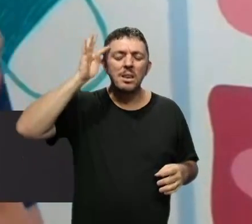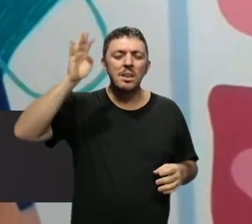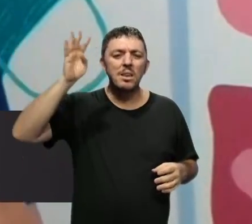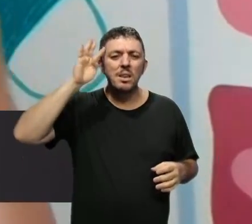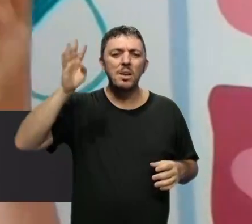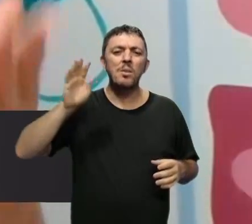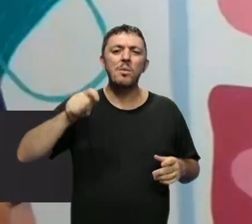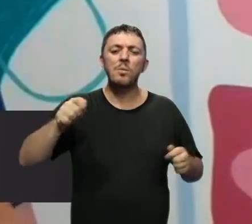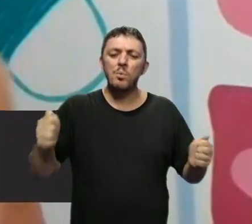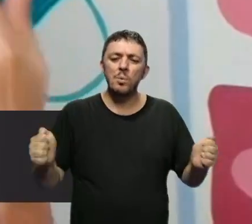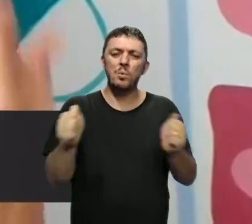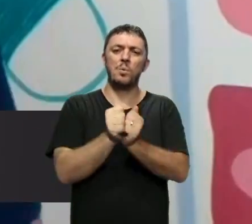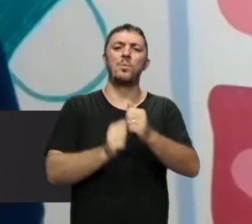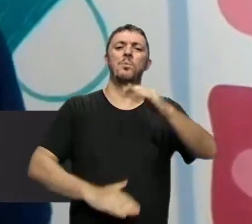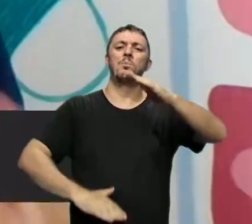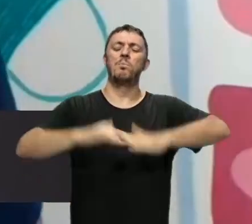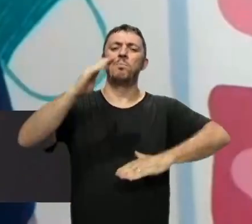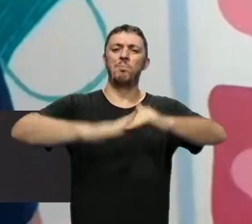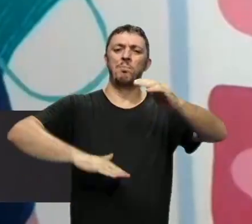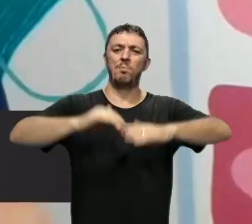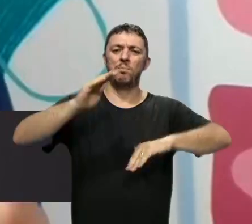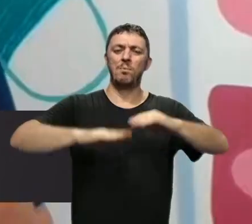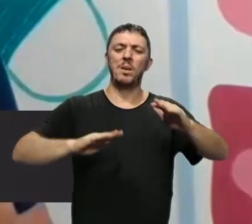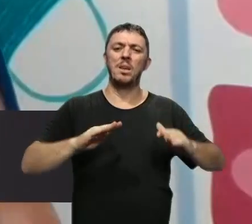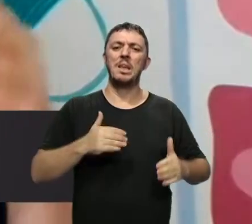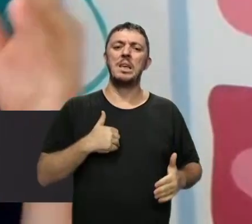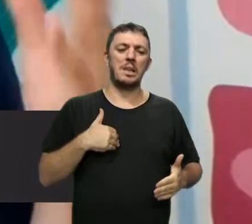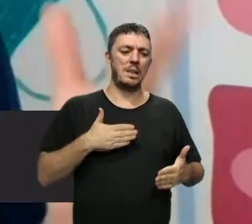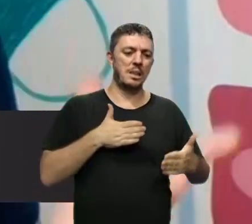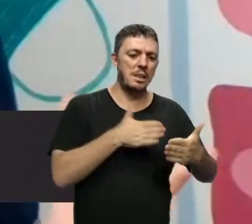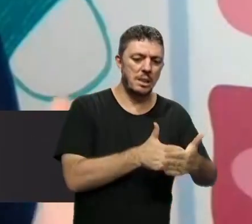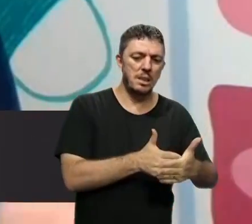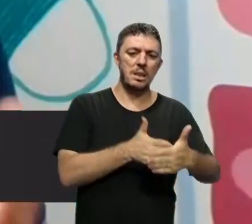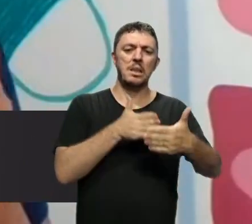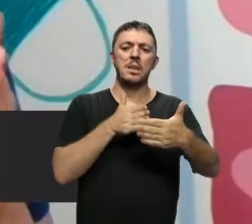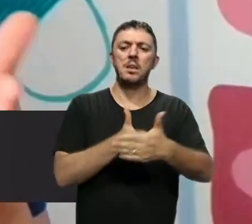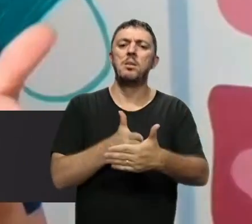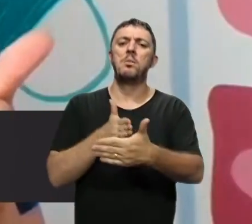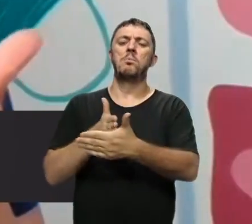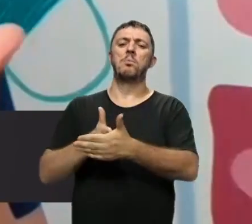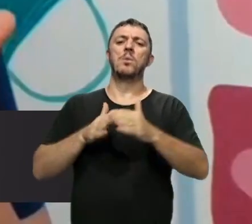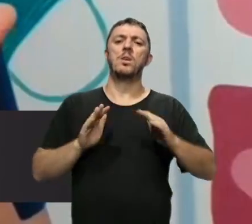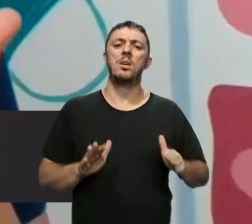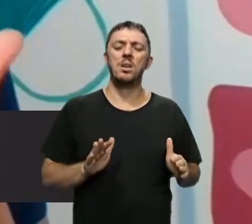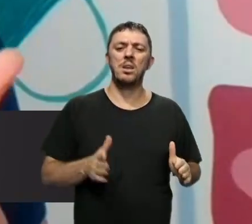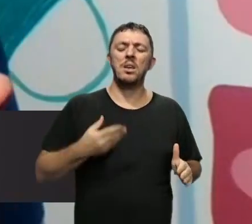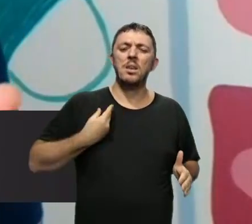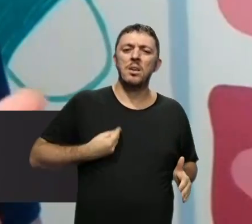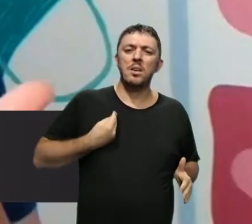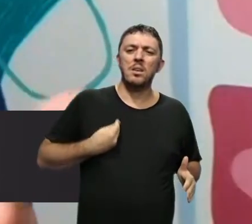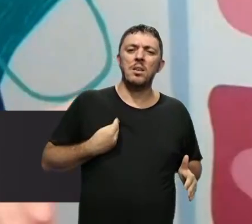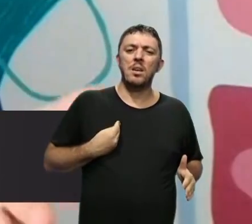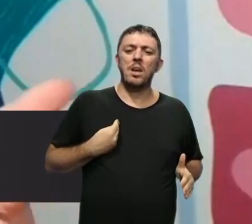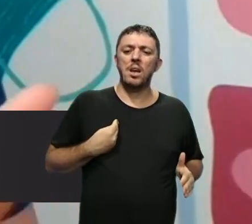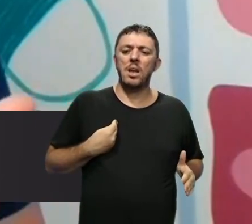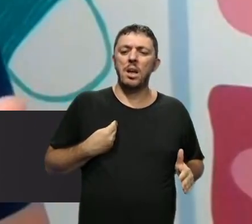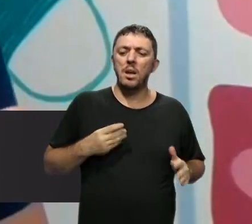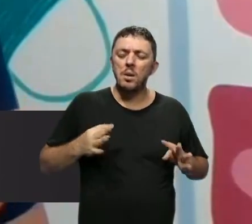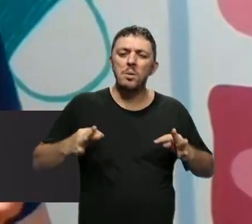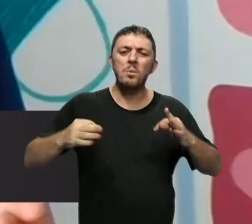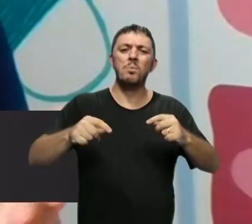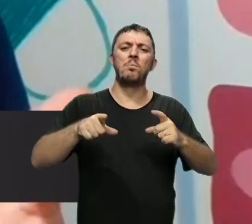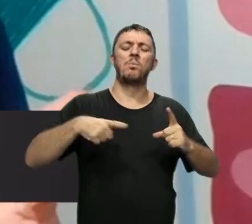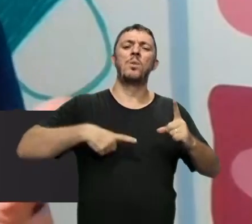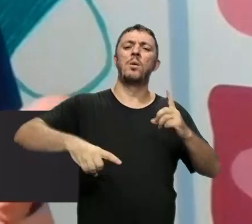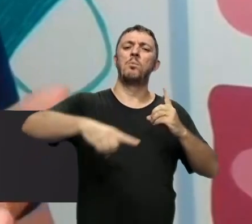com a prática. Então, aí, se a gente está estudando desemparedamento e vendo tudo isso, todos os benefícios do desemparedamento, se a